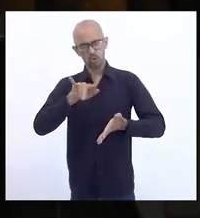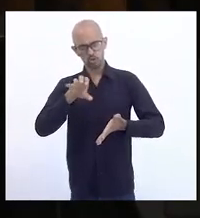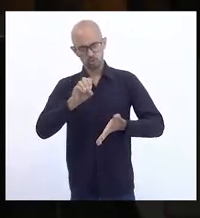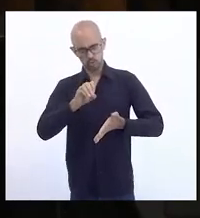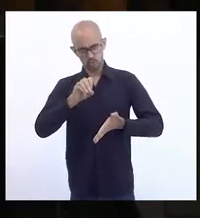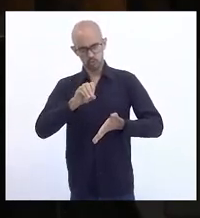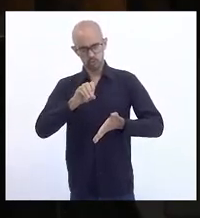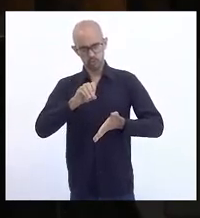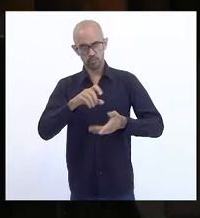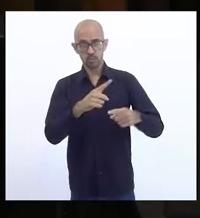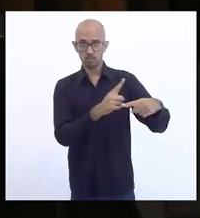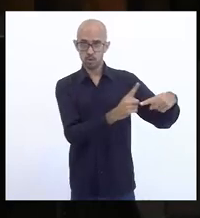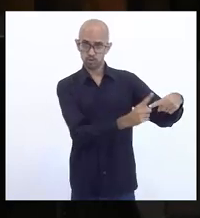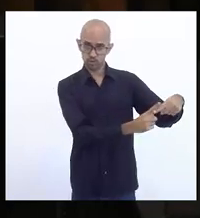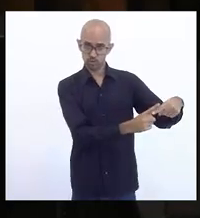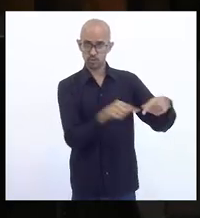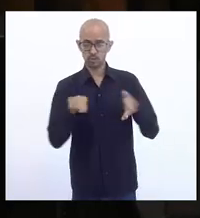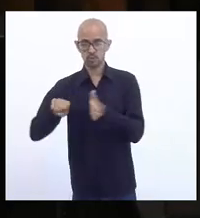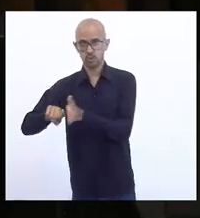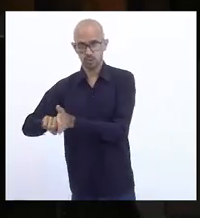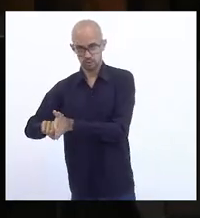Vantagens e desvantagens.